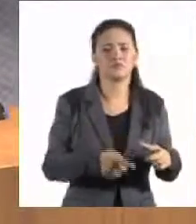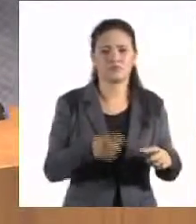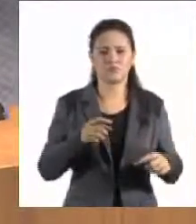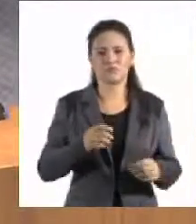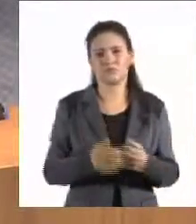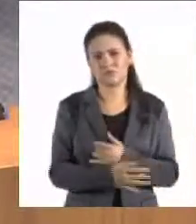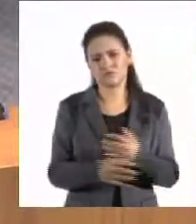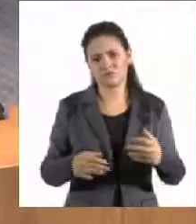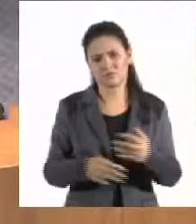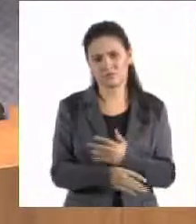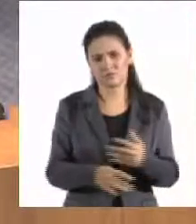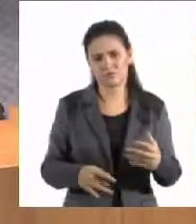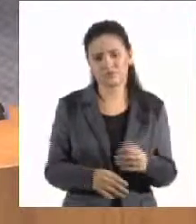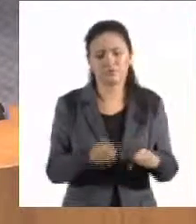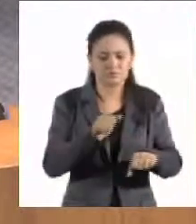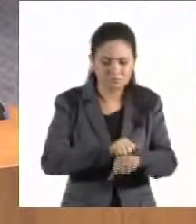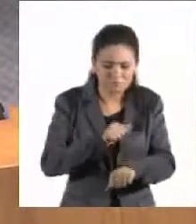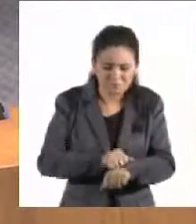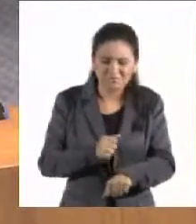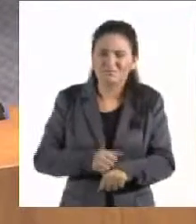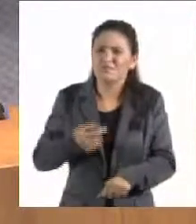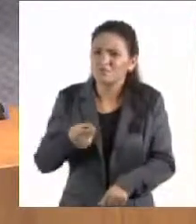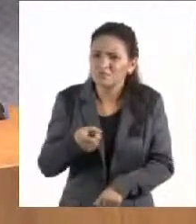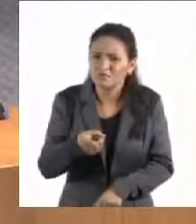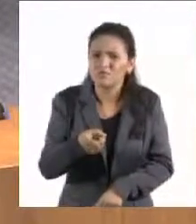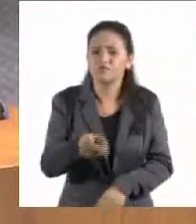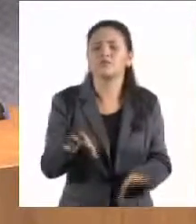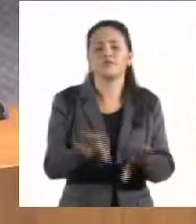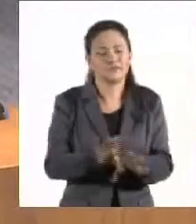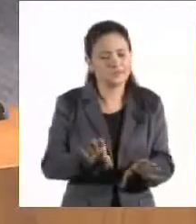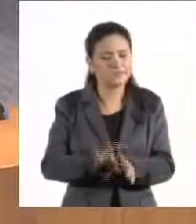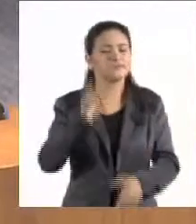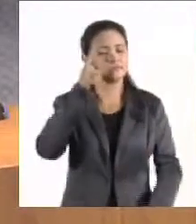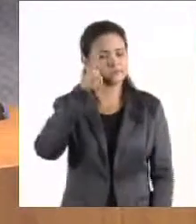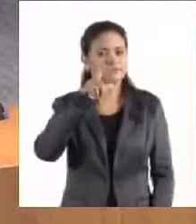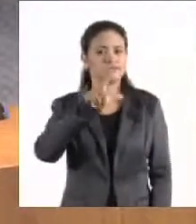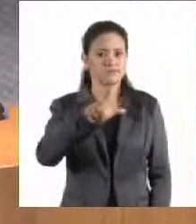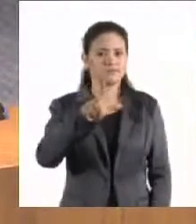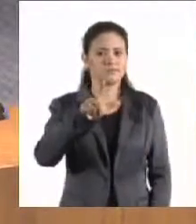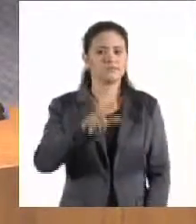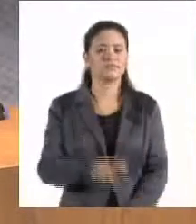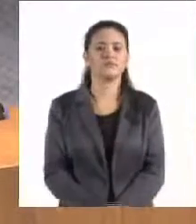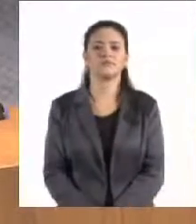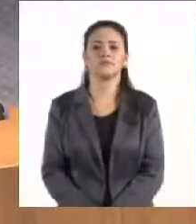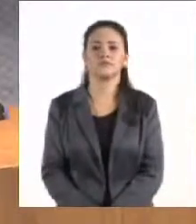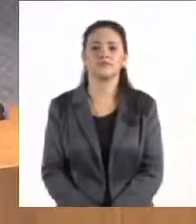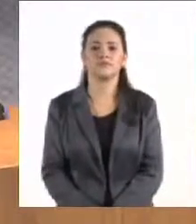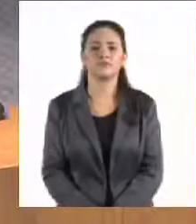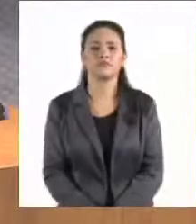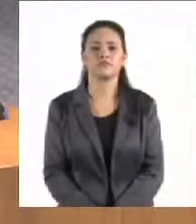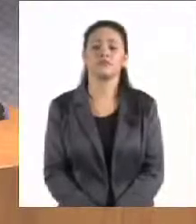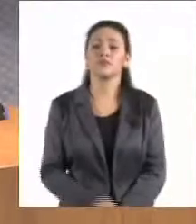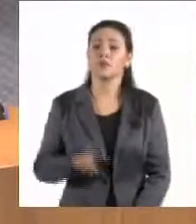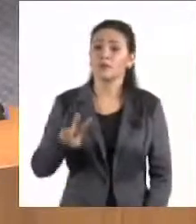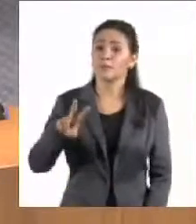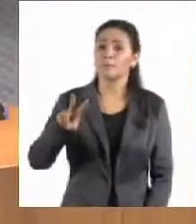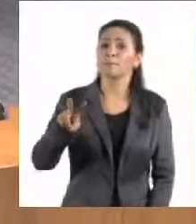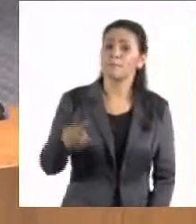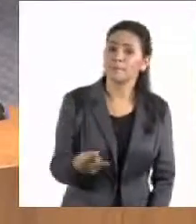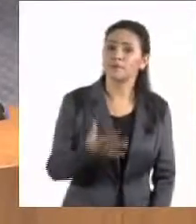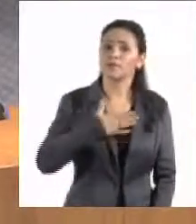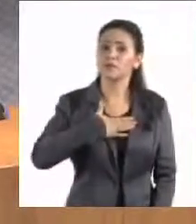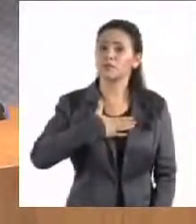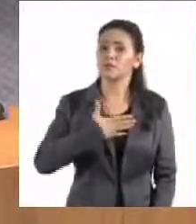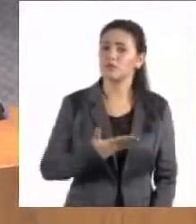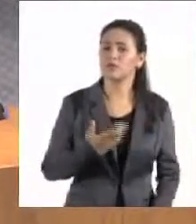do estado do Maranhão foram beneficiados com esse programa. 2.000 novas habilitações entrarão também no mercado de trabalho, gerando inclusive